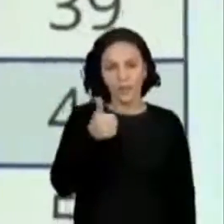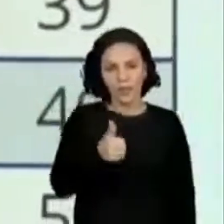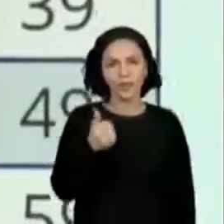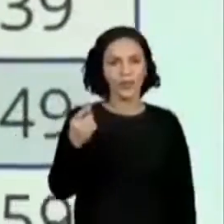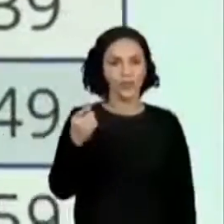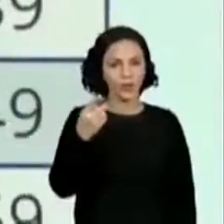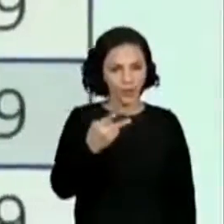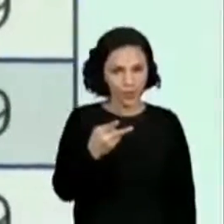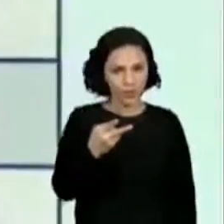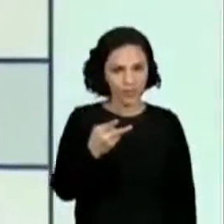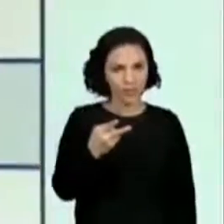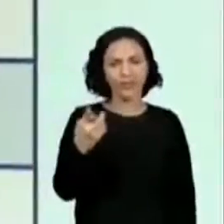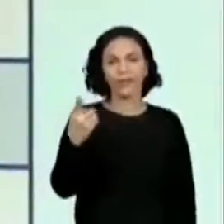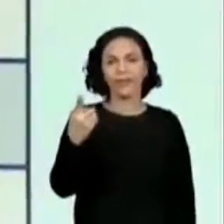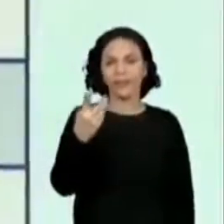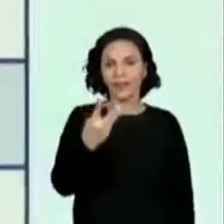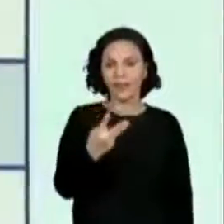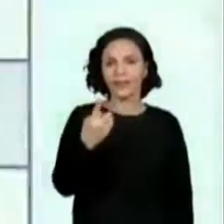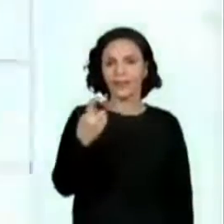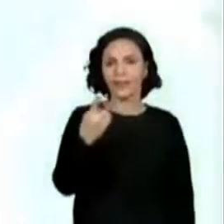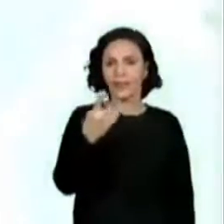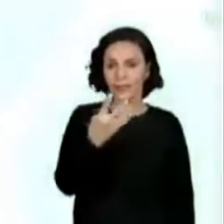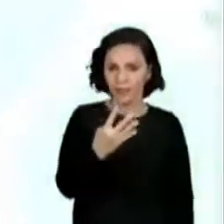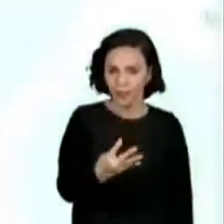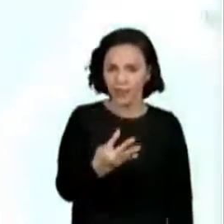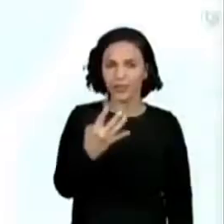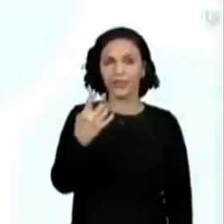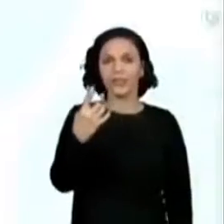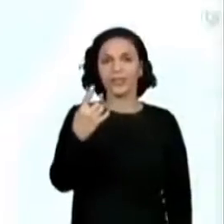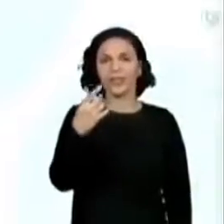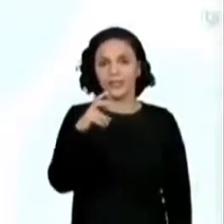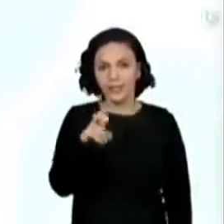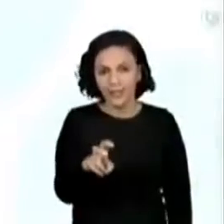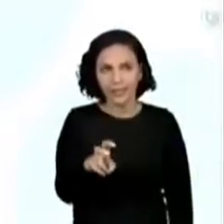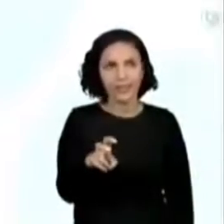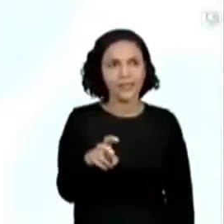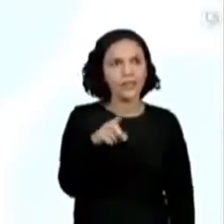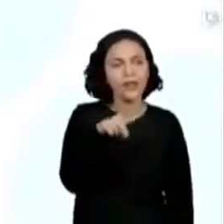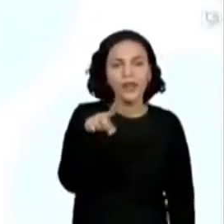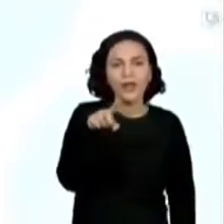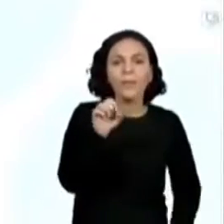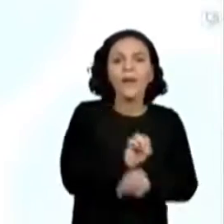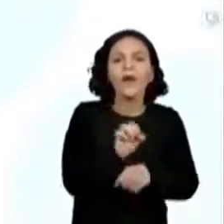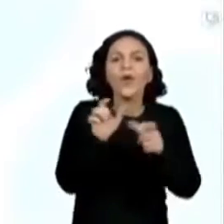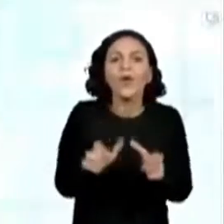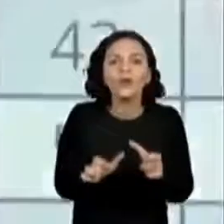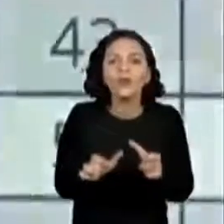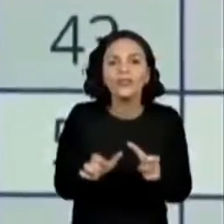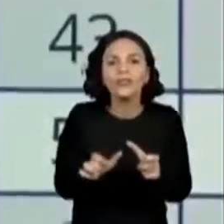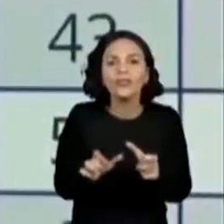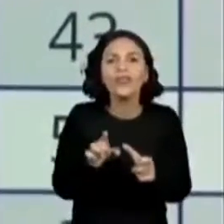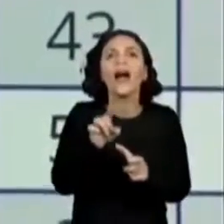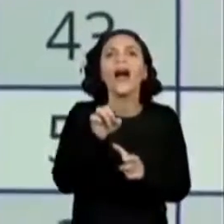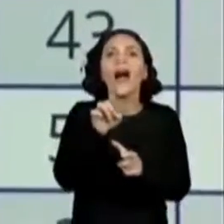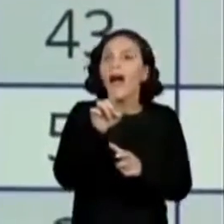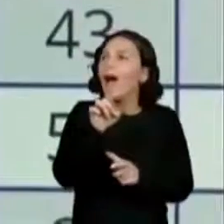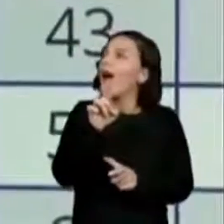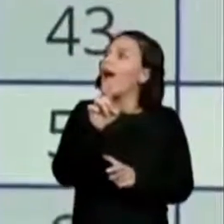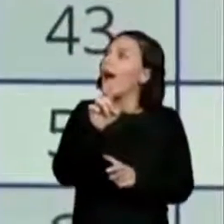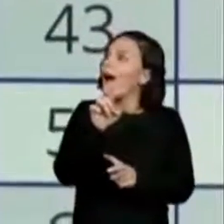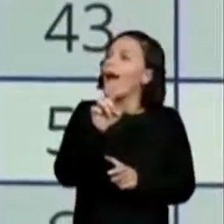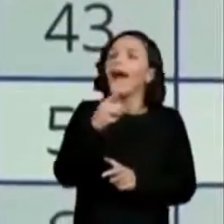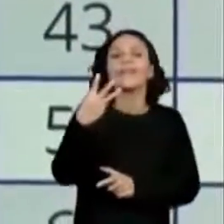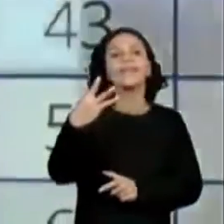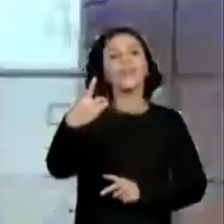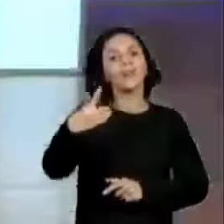10, 11, 12, 13, 14, 15. Posso fazer assim também, não